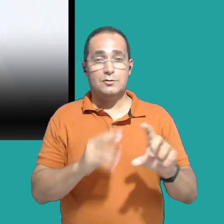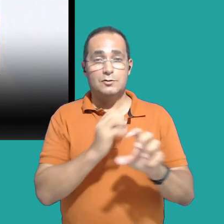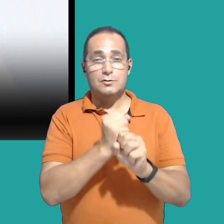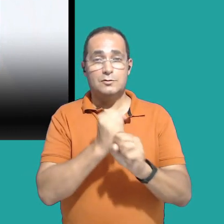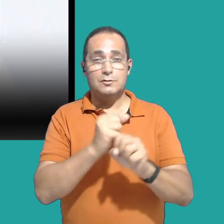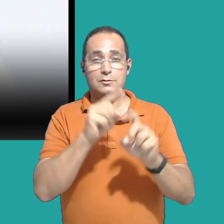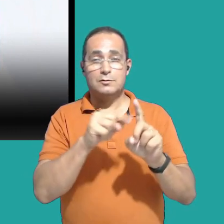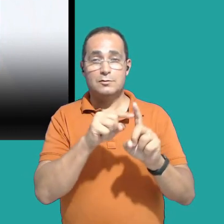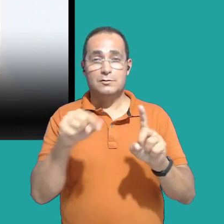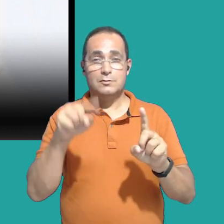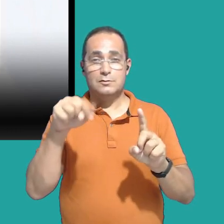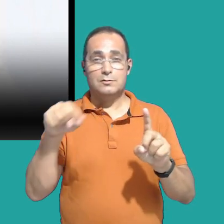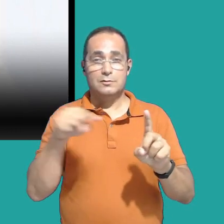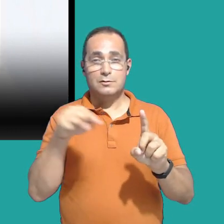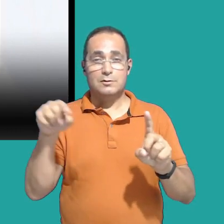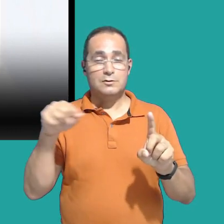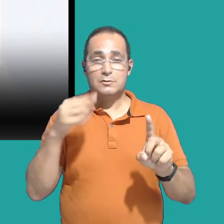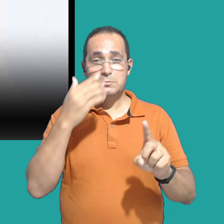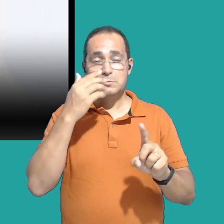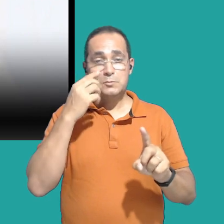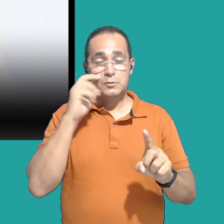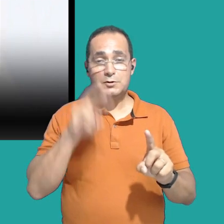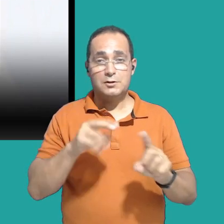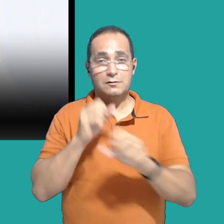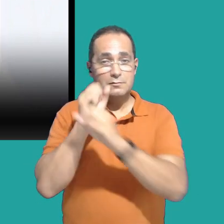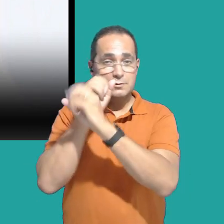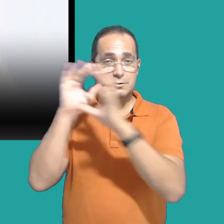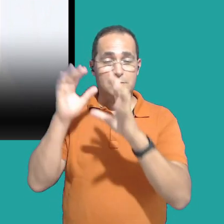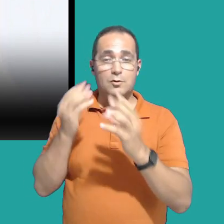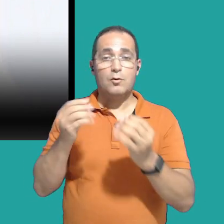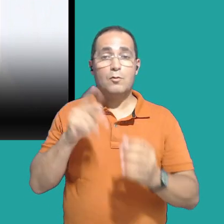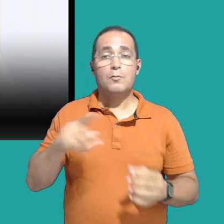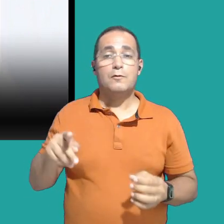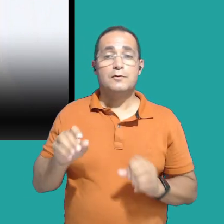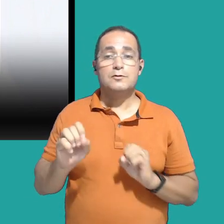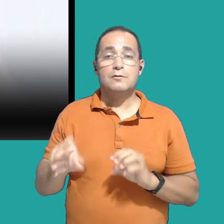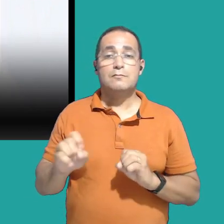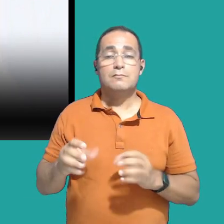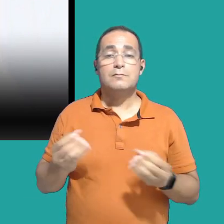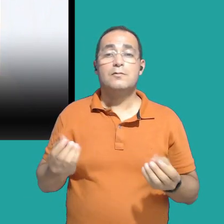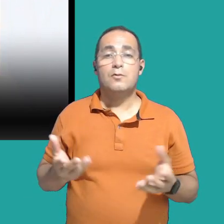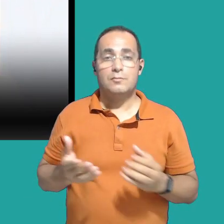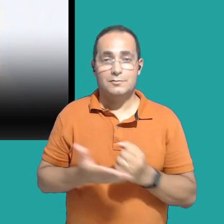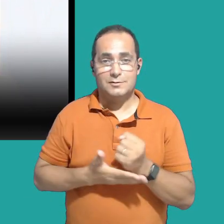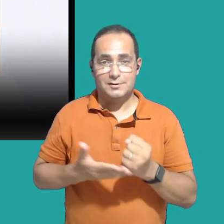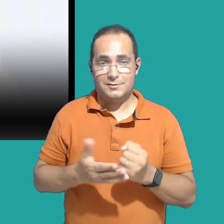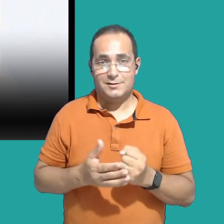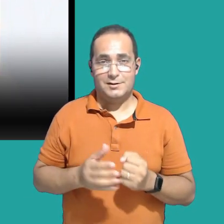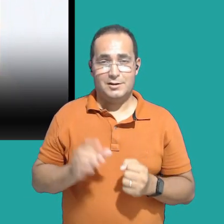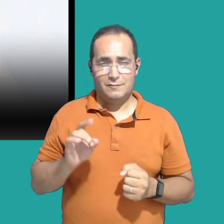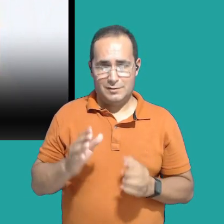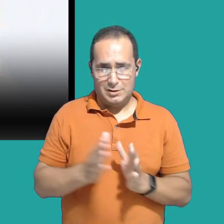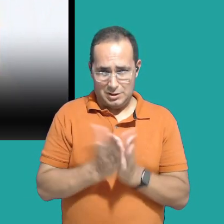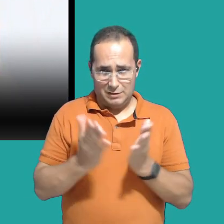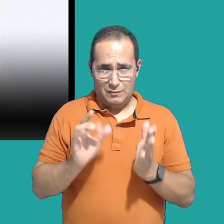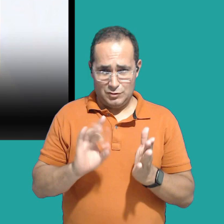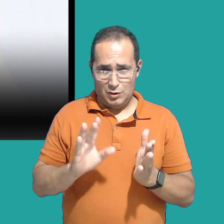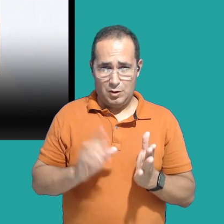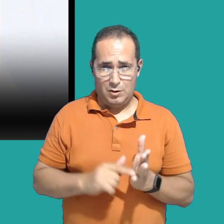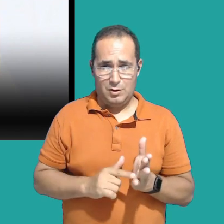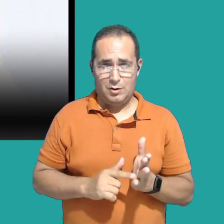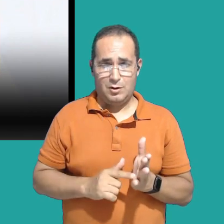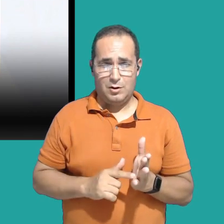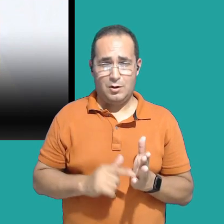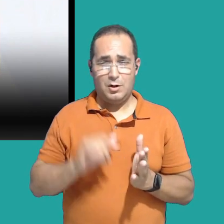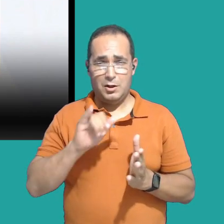visual, né? Que você não está vendo as figuras geométricas, você não consegue, né, visualizar. Então, como o professor vai trabalhar com isso, né, na